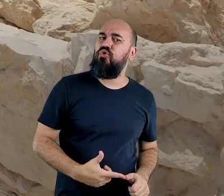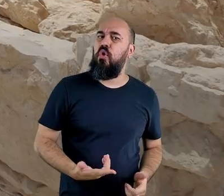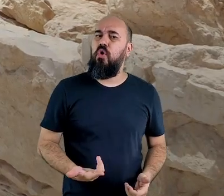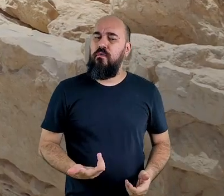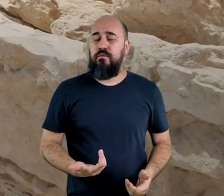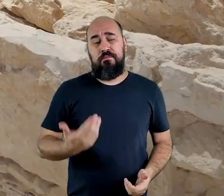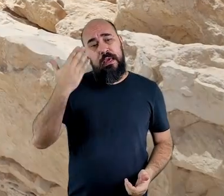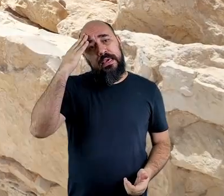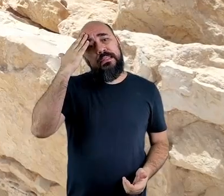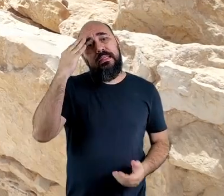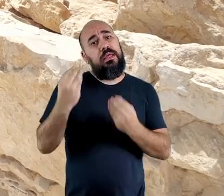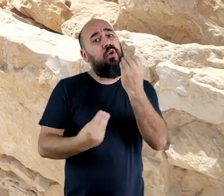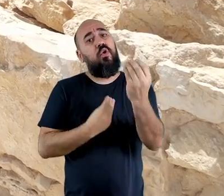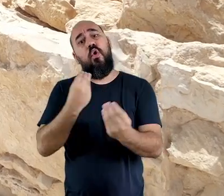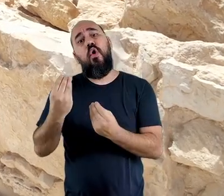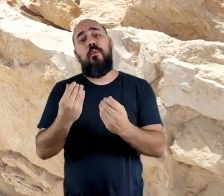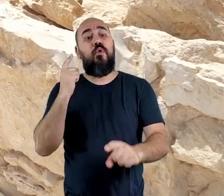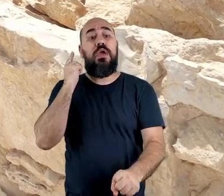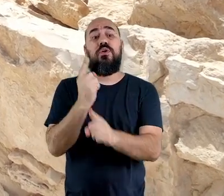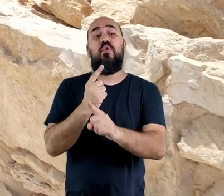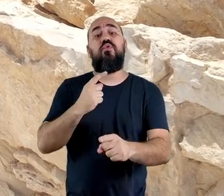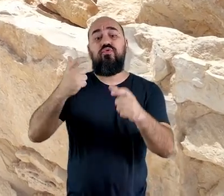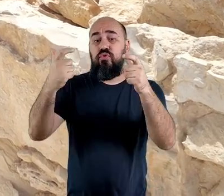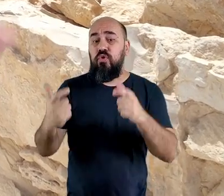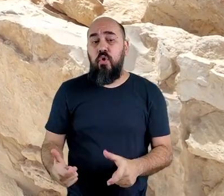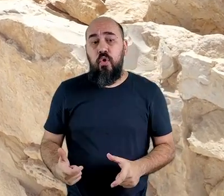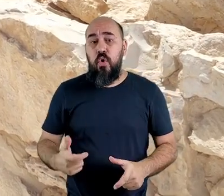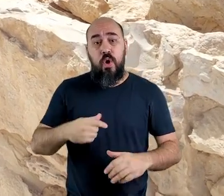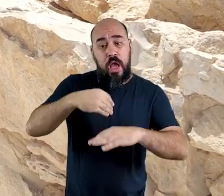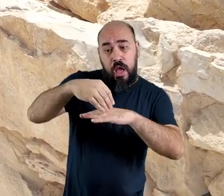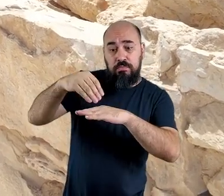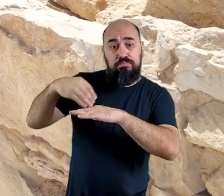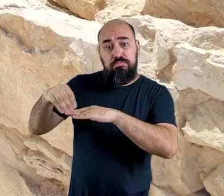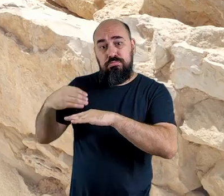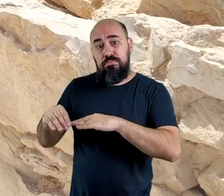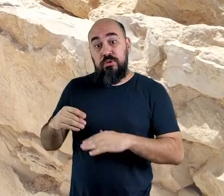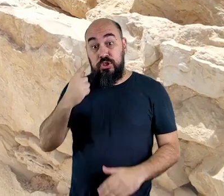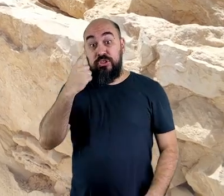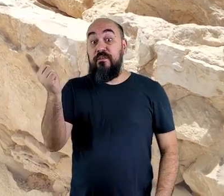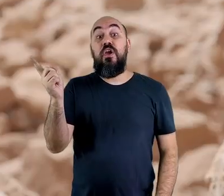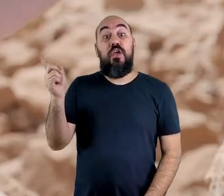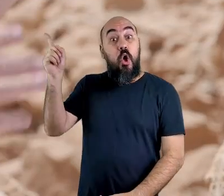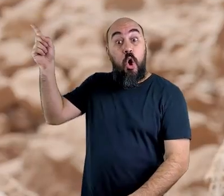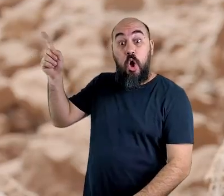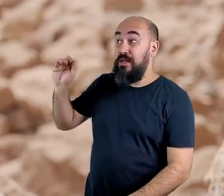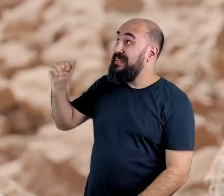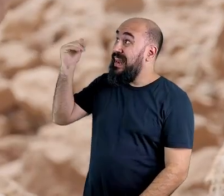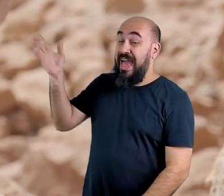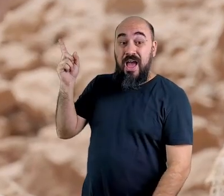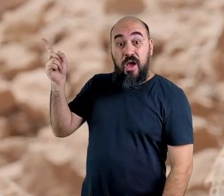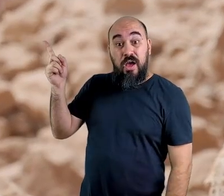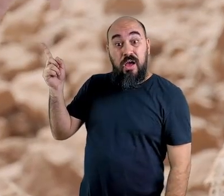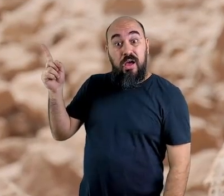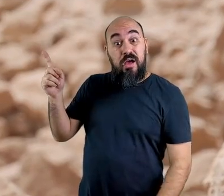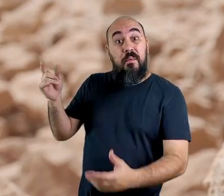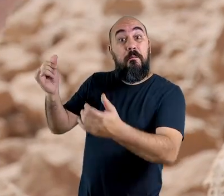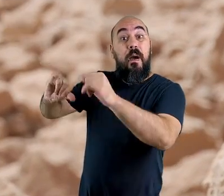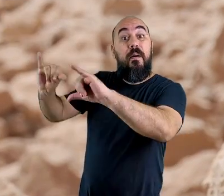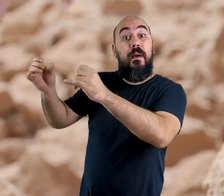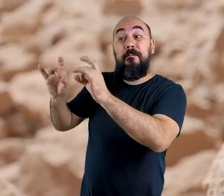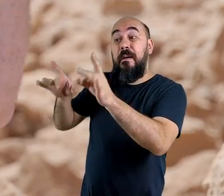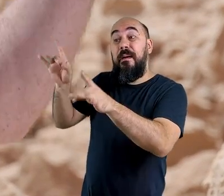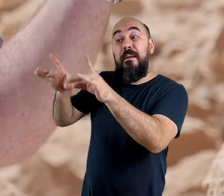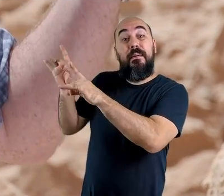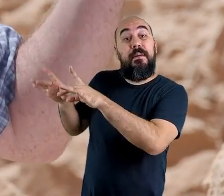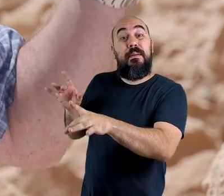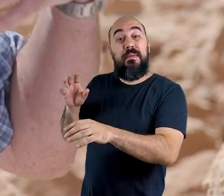os arqueólogos encontraram os locais quando começaram a trabalhar aqui. Estavam assim com todos os escombros. Então, a partir daqui, eles tiveram